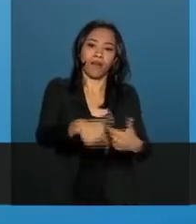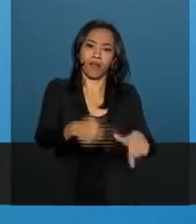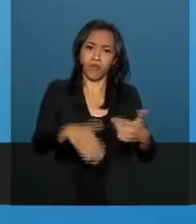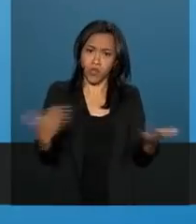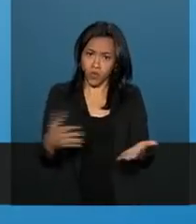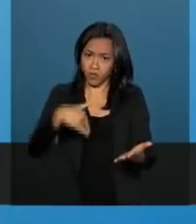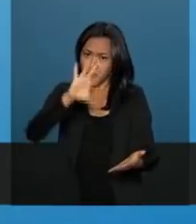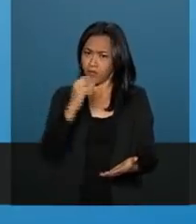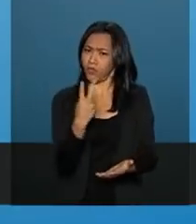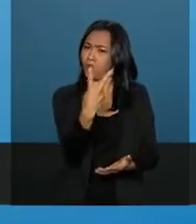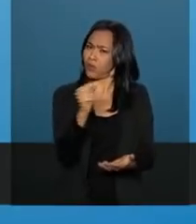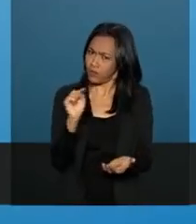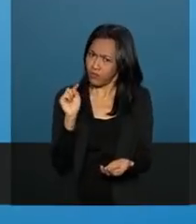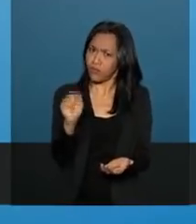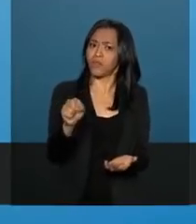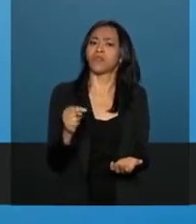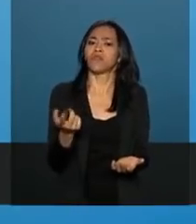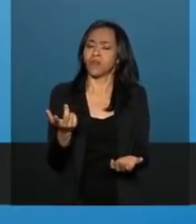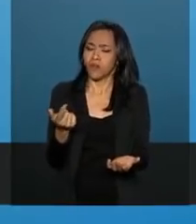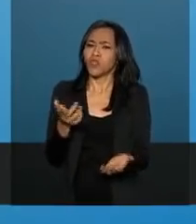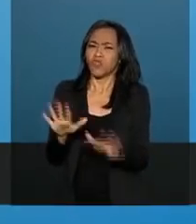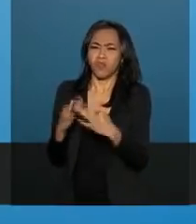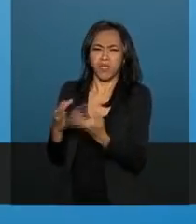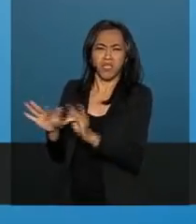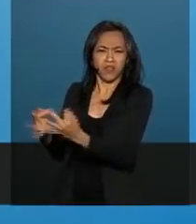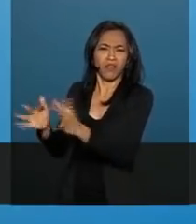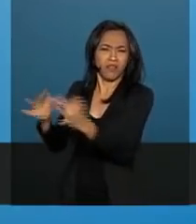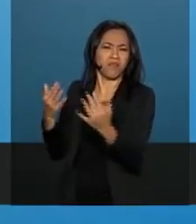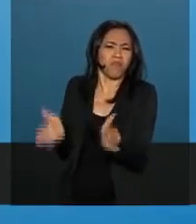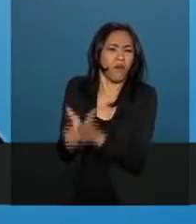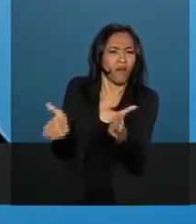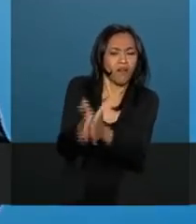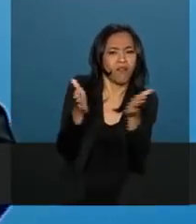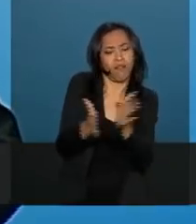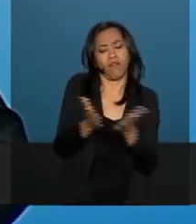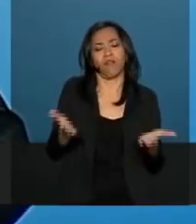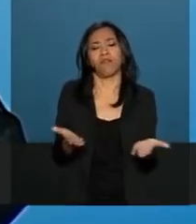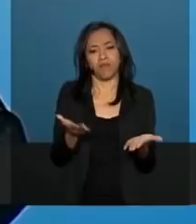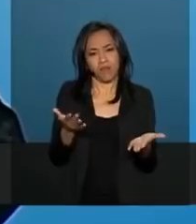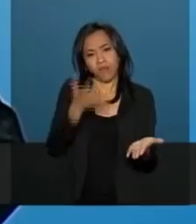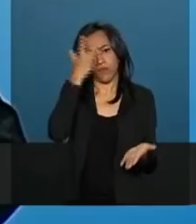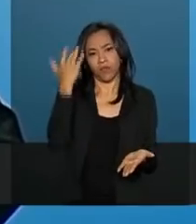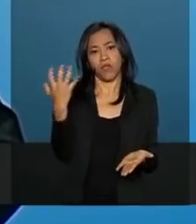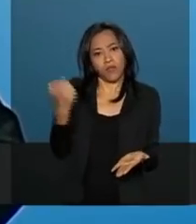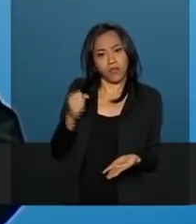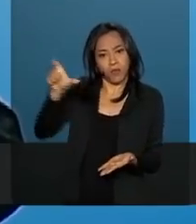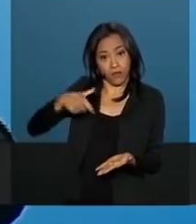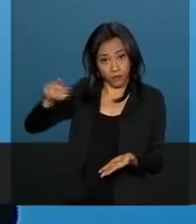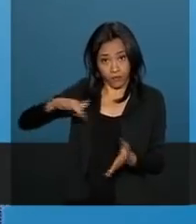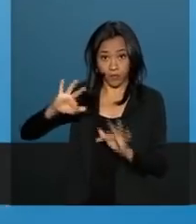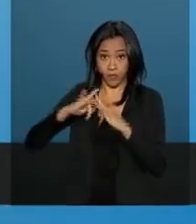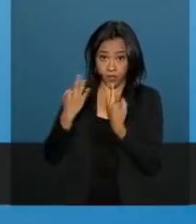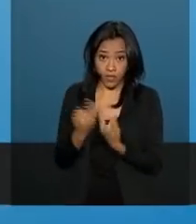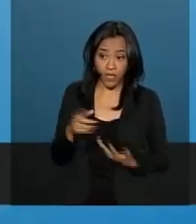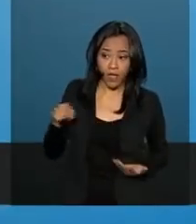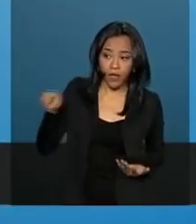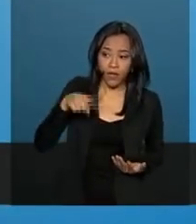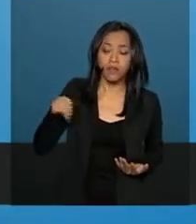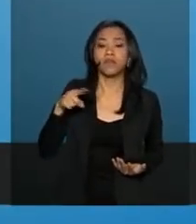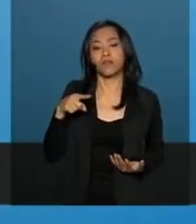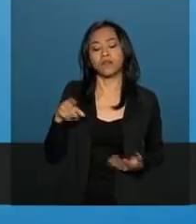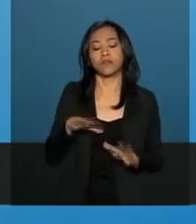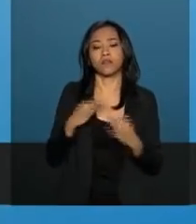jovens de gente, de famílias pobres e de bolsistas família, que estão, agora